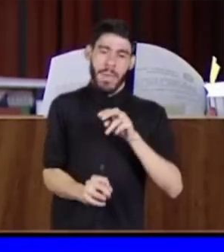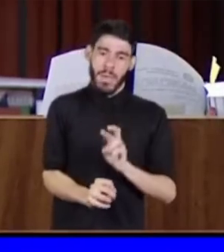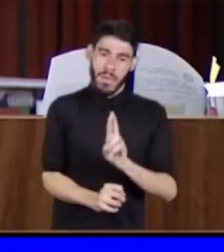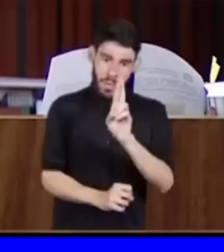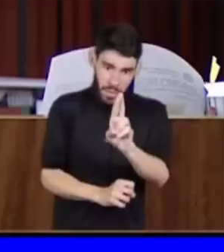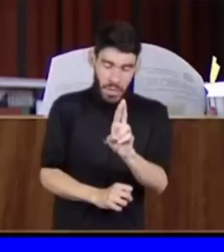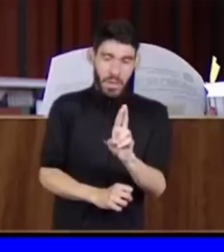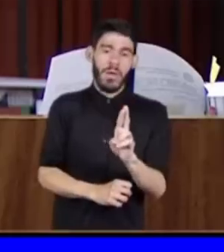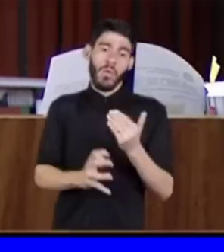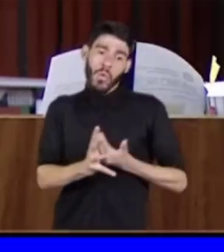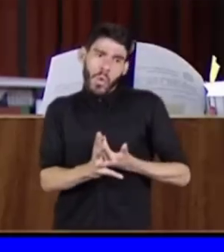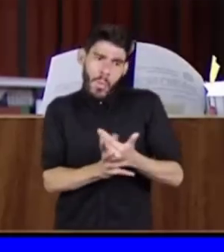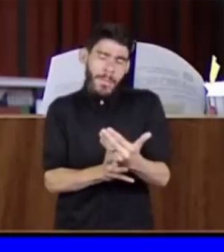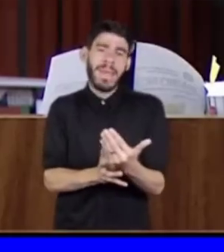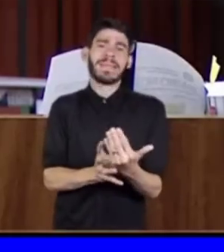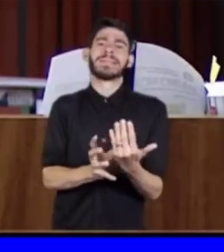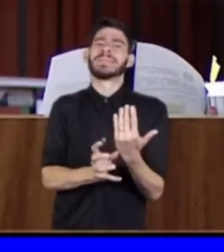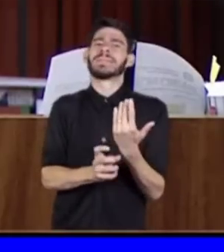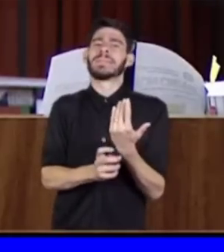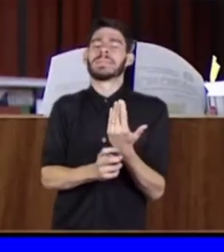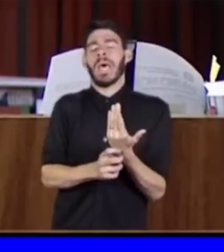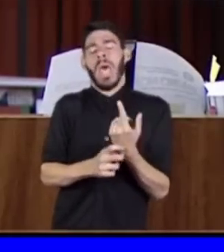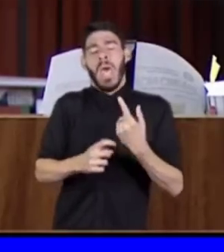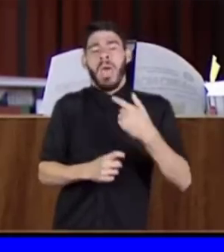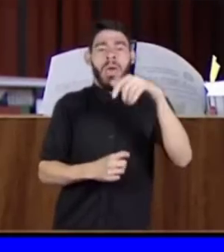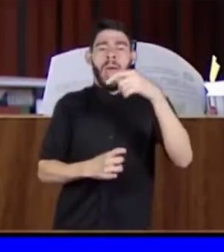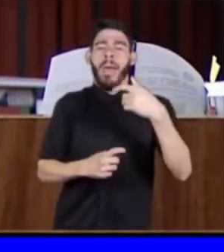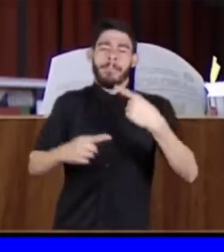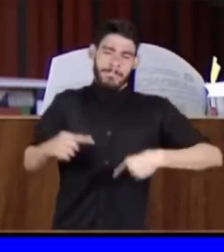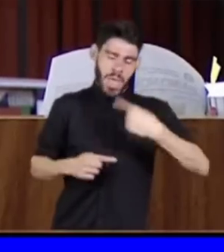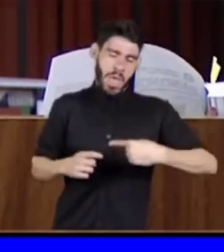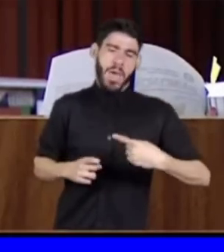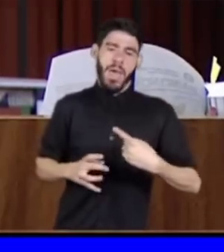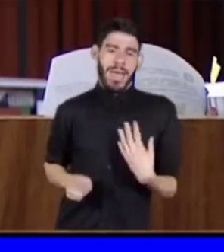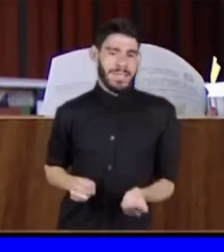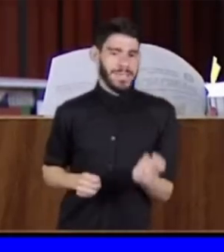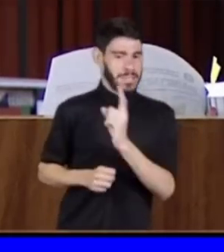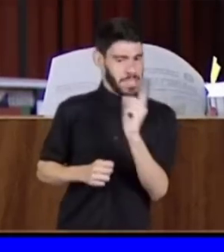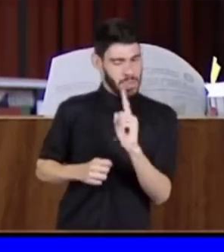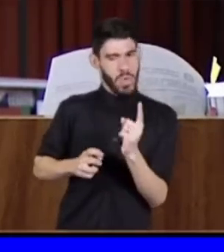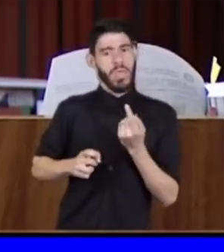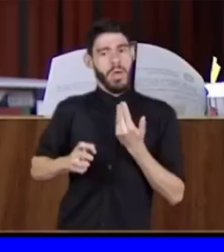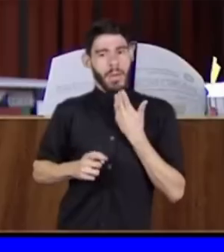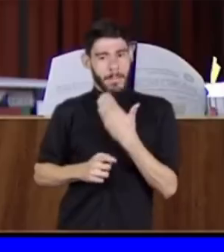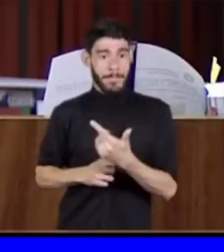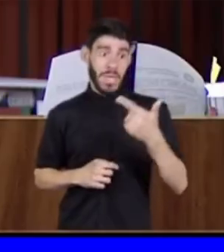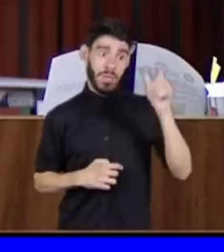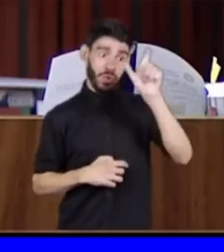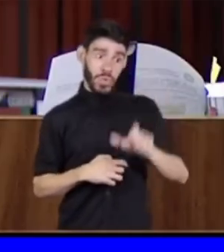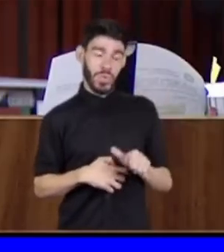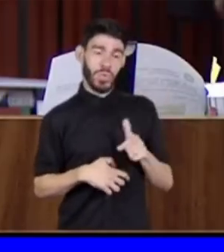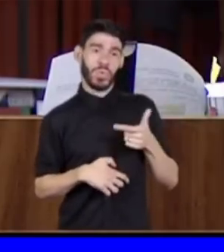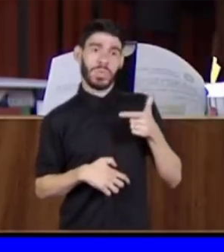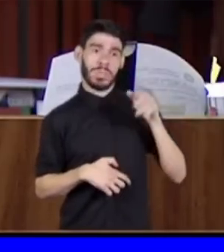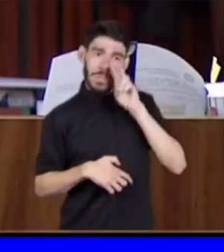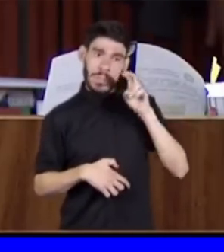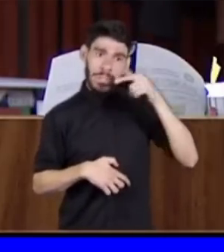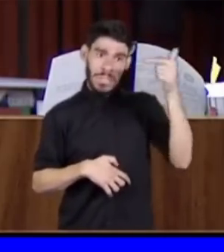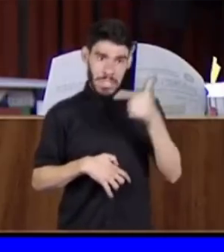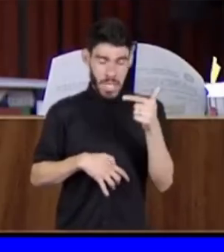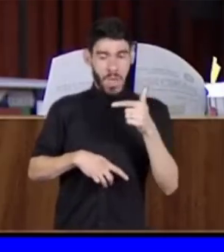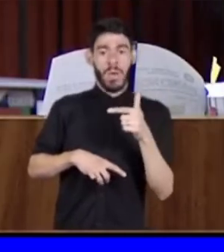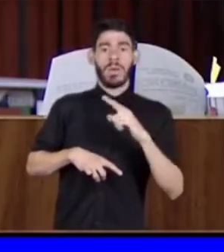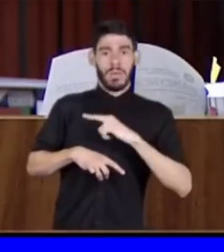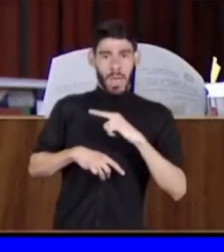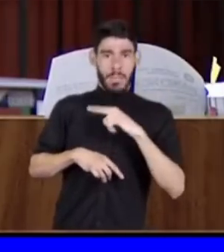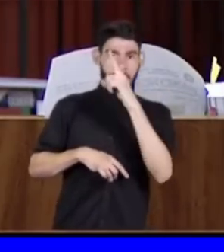sede preliminar, rejeitou a preliminar de legitimidade passiva ad causa do segundo investigado e a alegação de